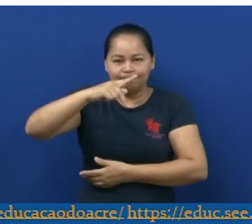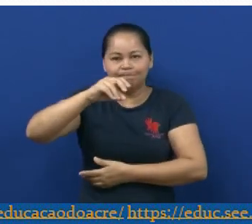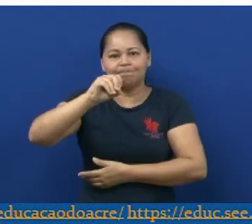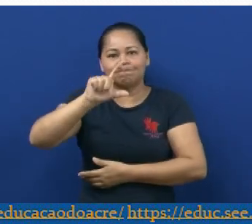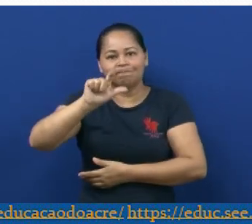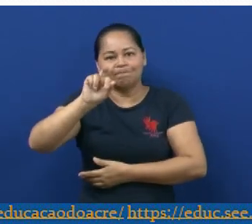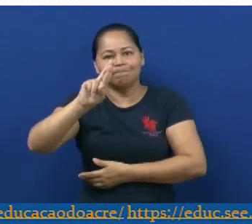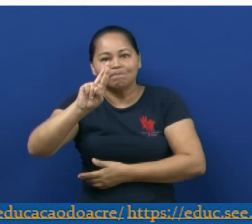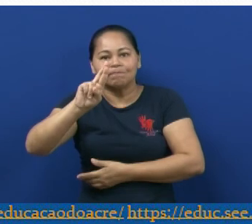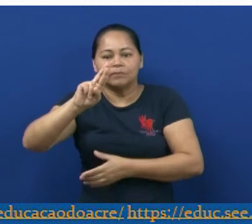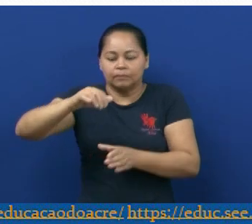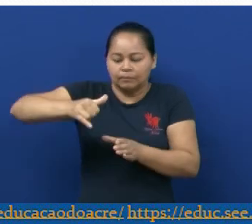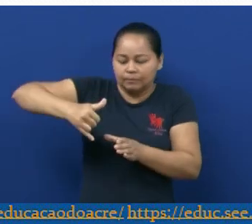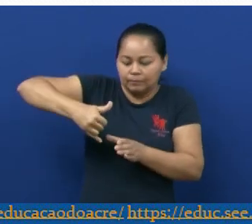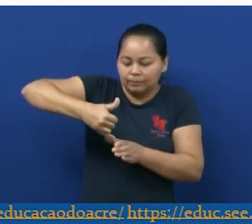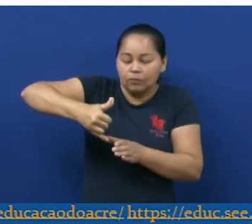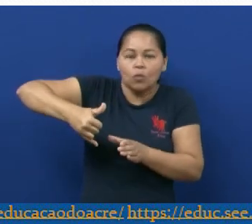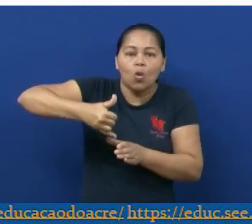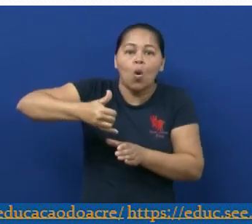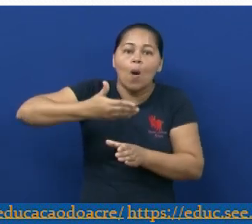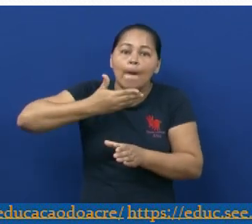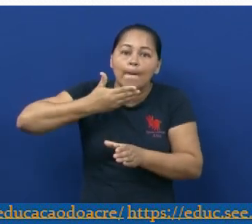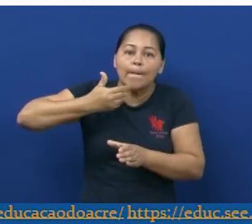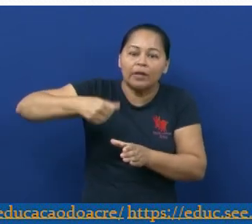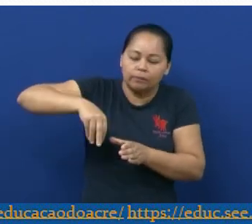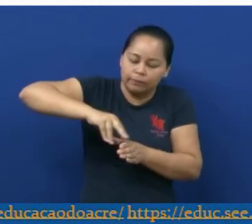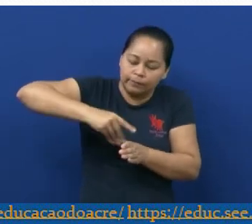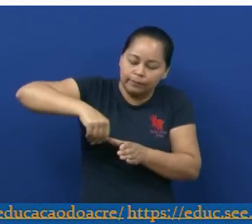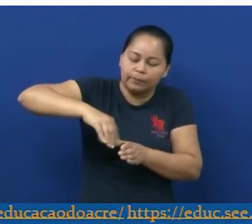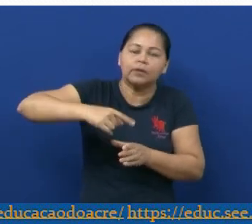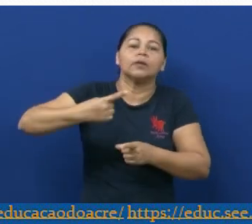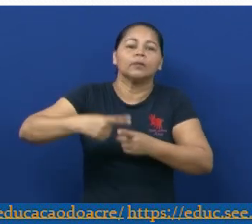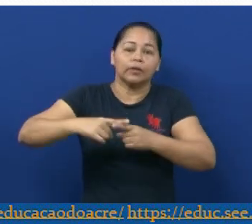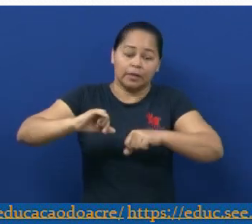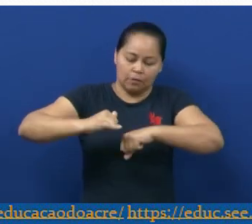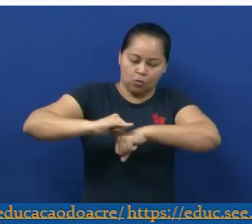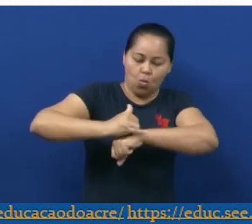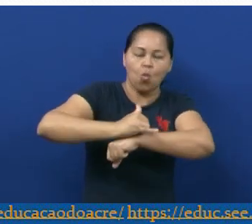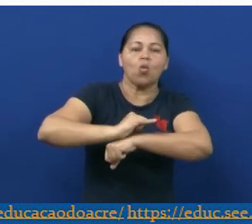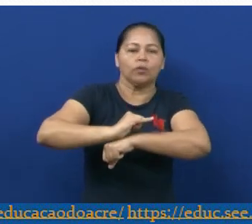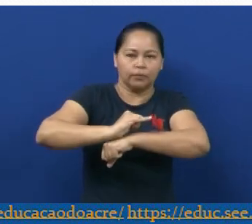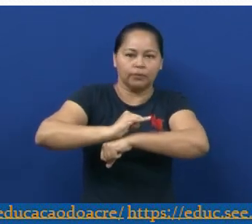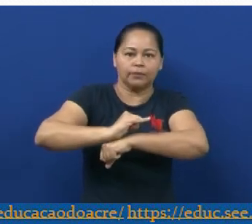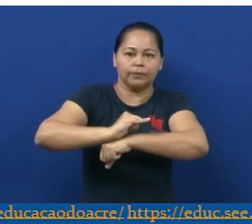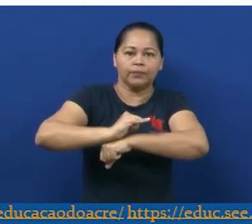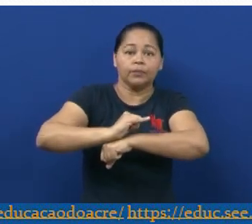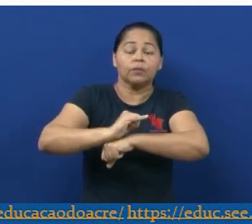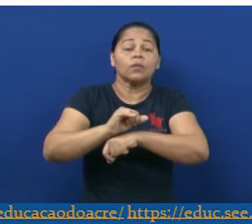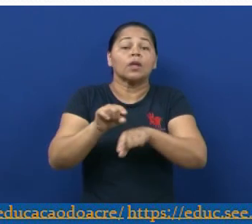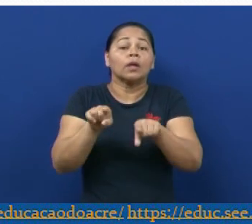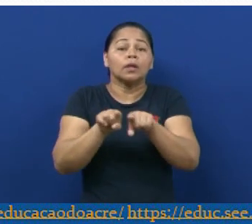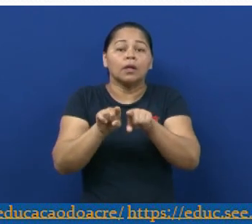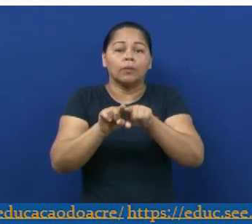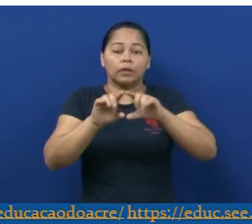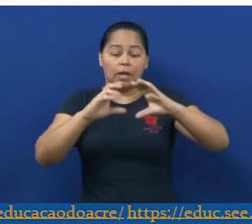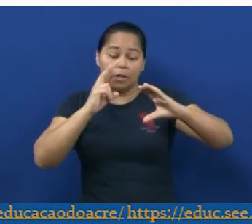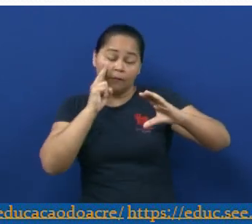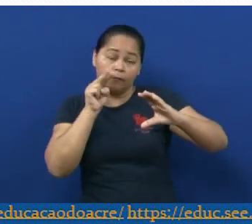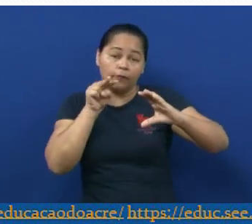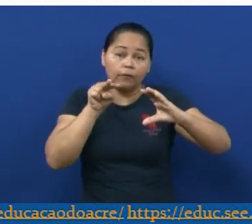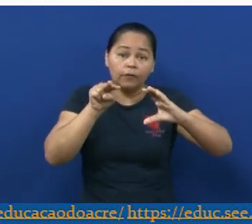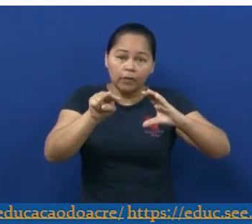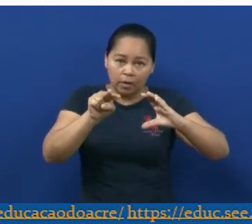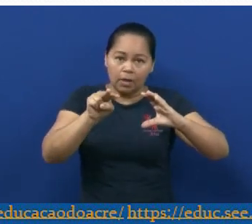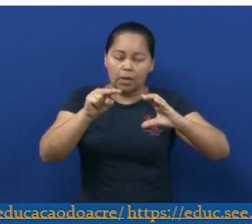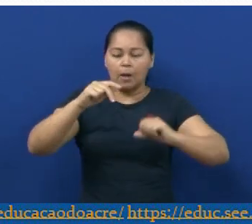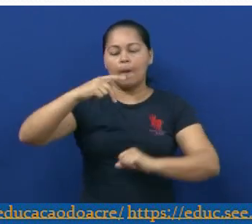interagir com o óleo, especificamente lá com o lipídio presente no vírus, e essa extremidade, e a outra